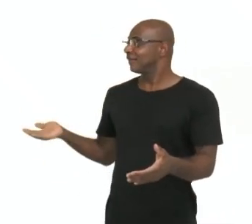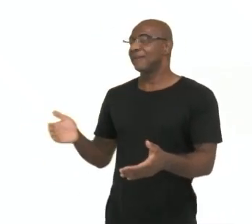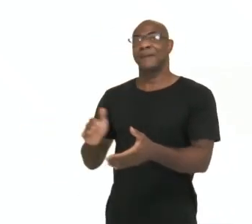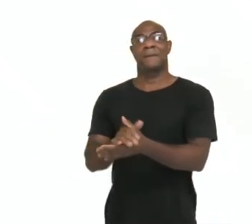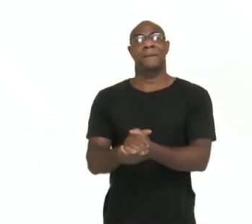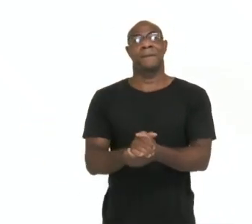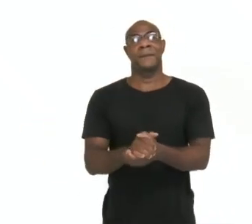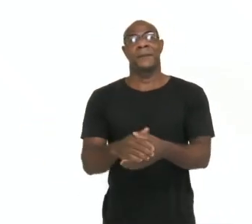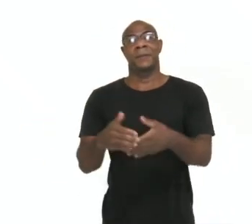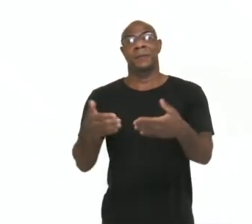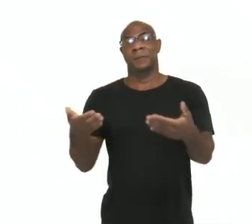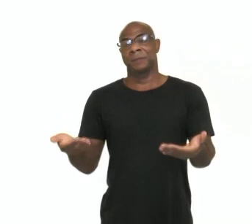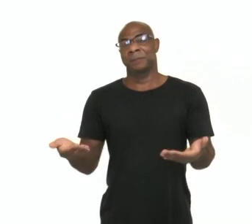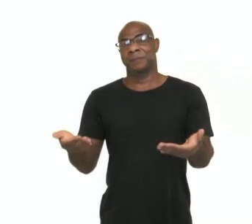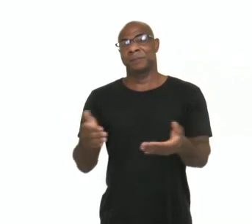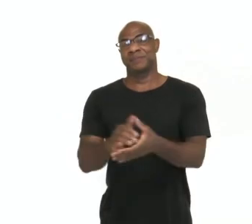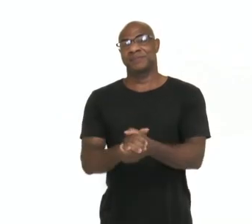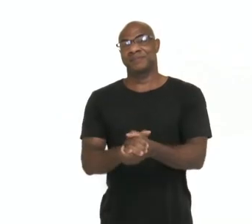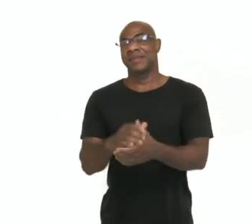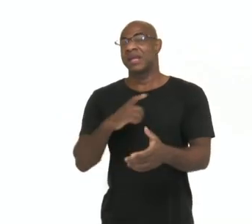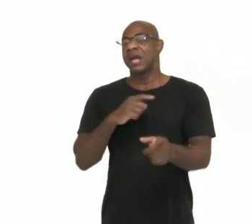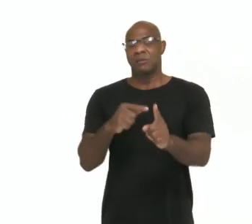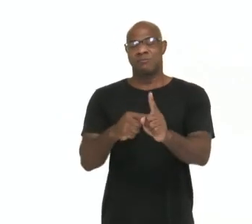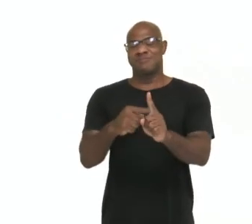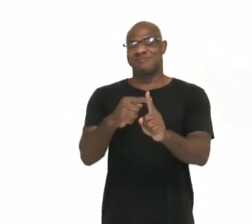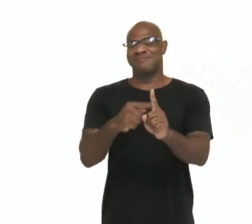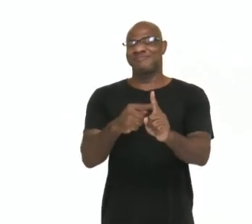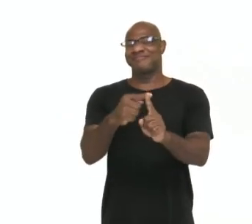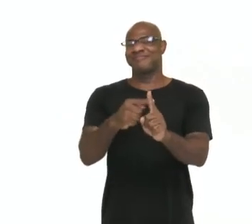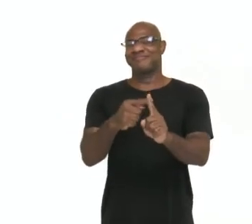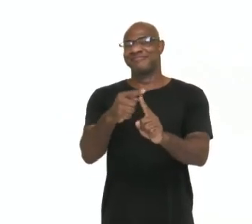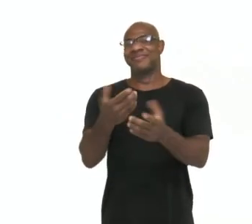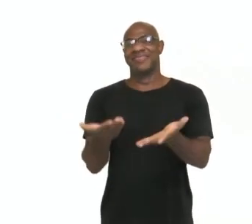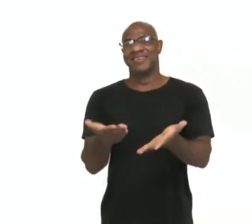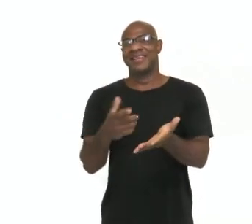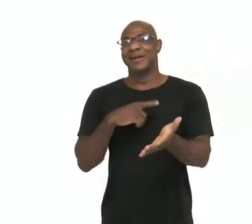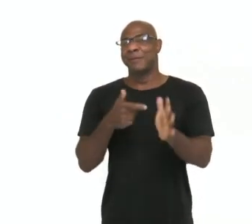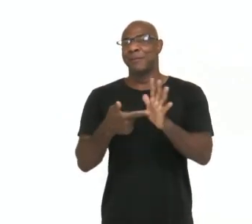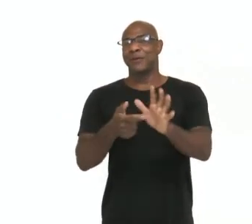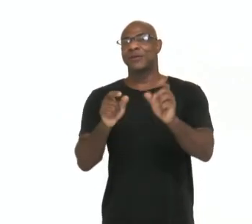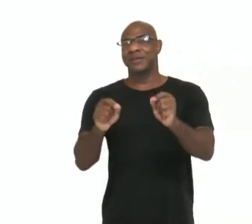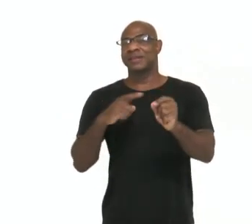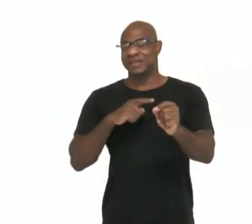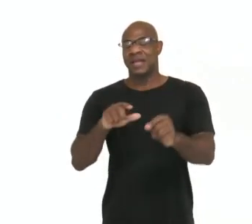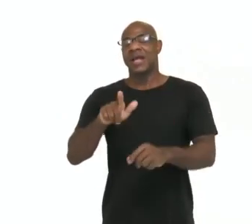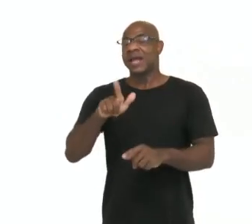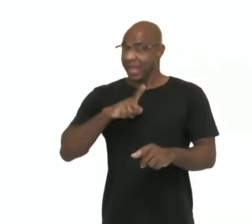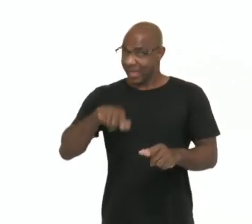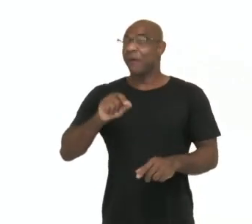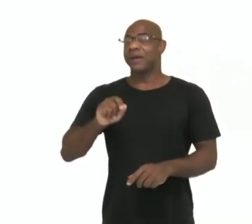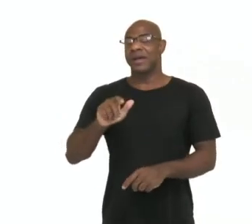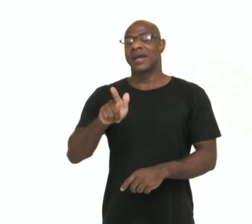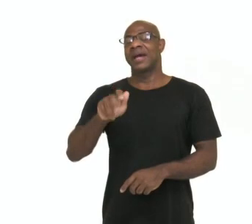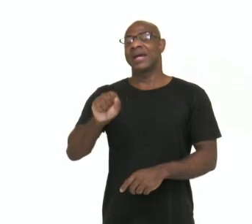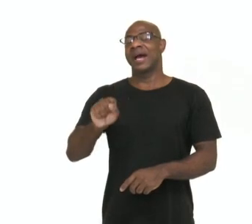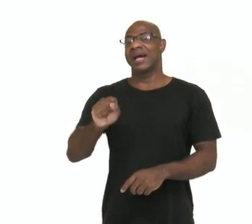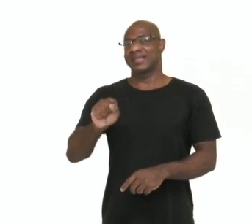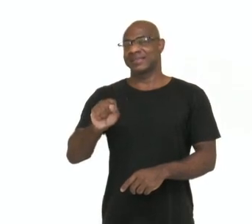profundas, submetido a condições de temperatura e pressão específicas e apresentam-se no estado gasoso e pode ser